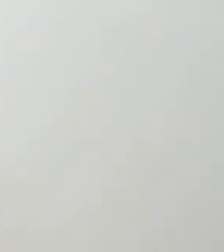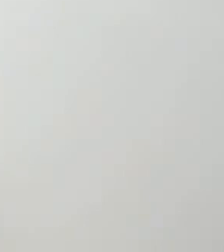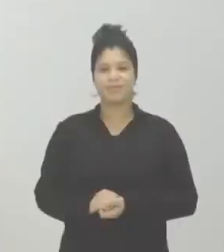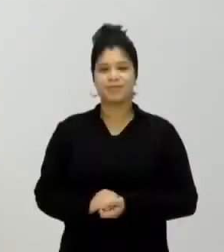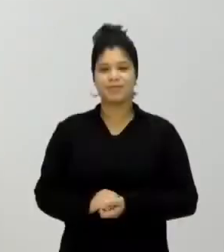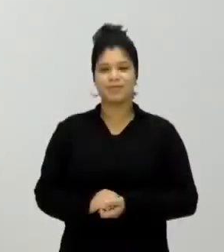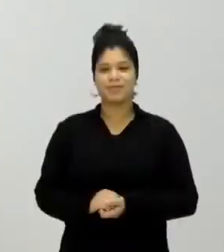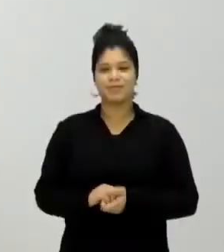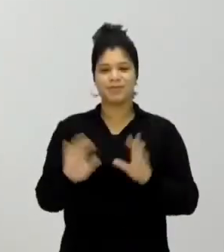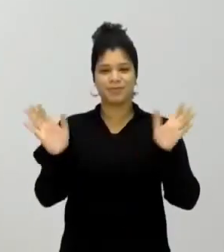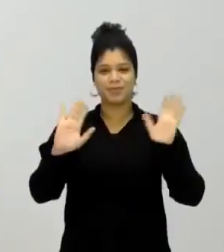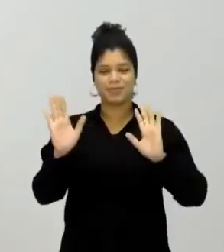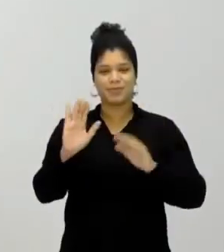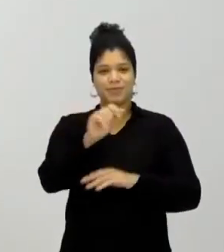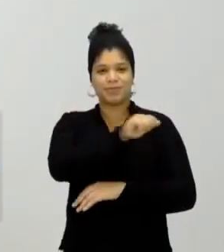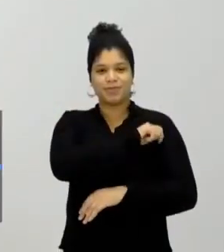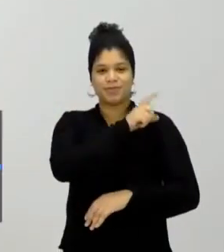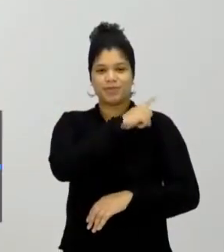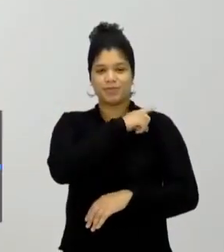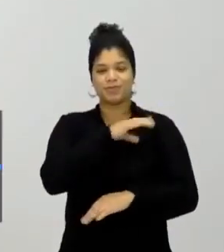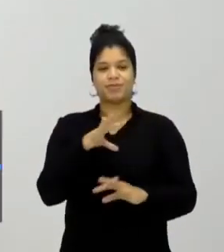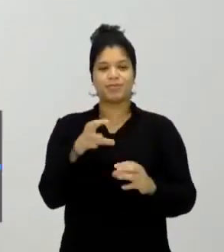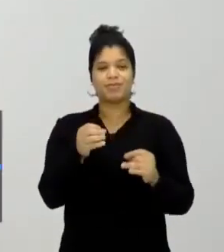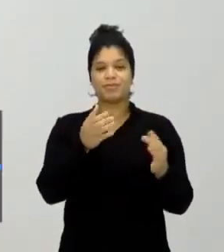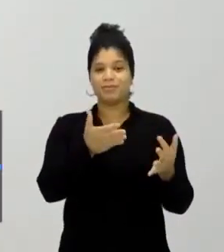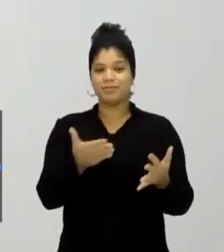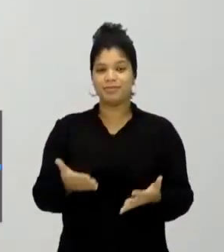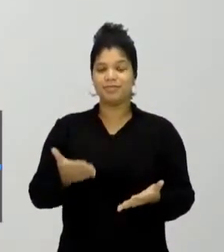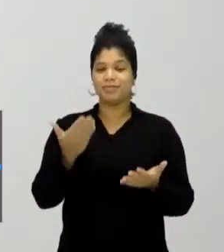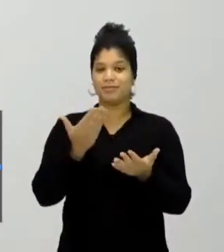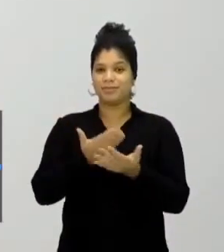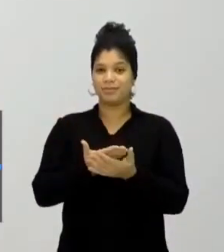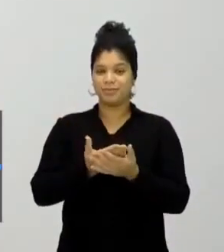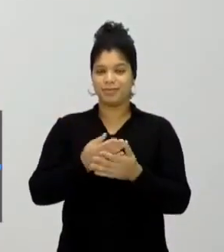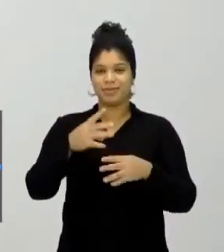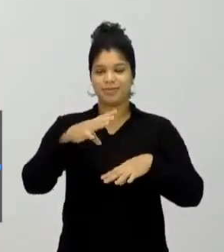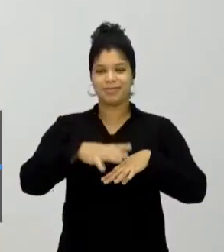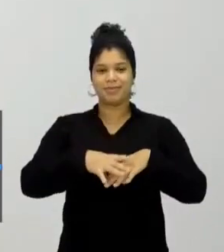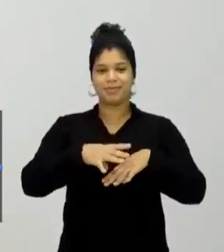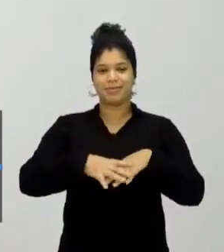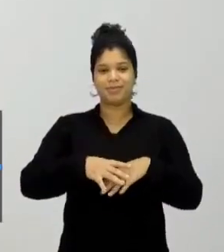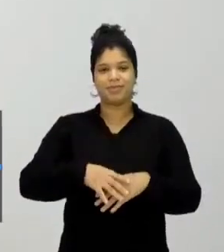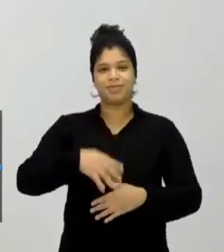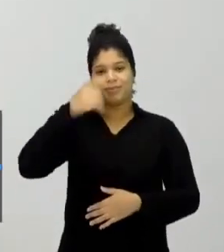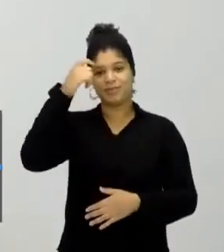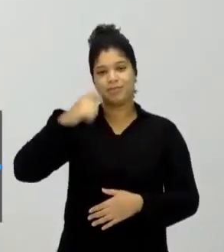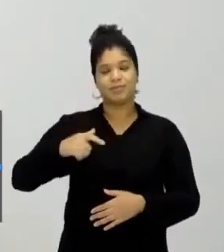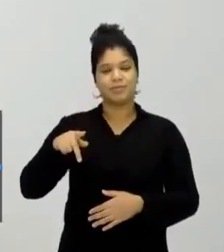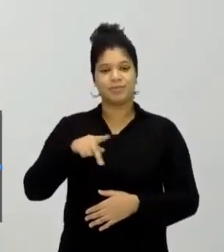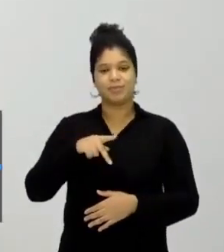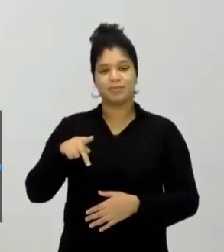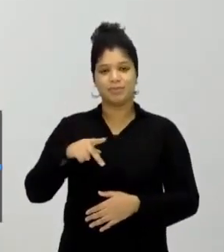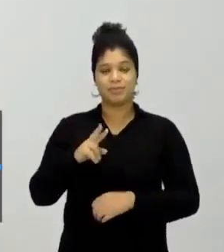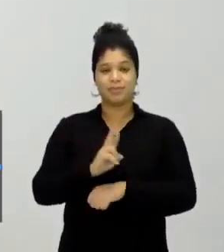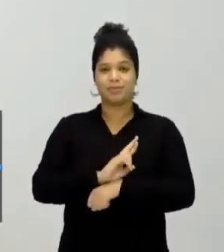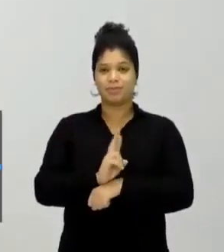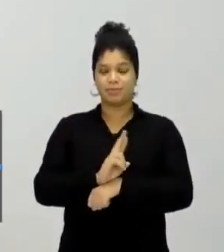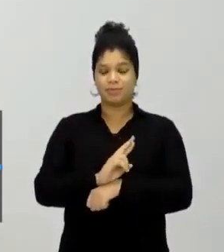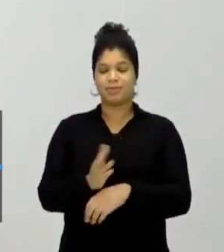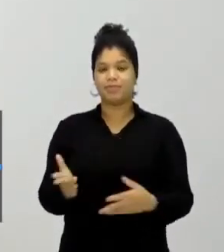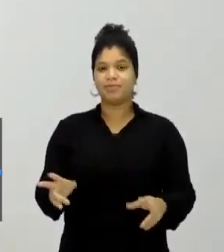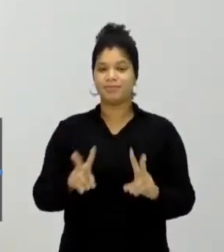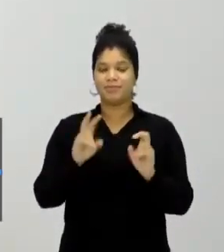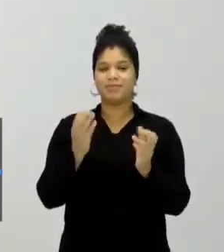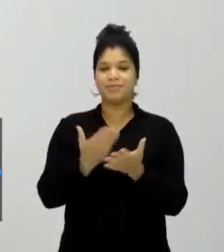Olá, aluno da primeira série de ensino médio, seja bem-vindo a mais uma aula de matemática. Eu sou a professora Roberta e o tema